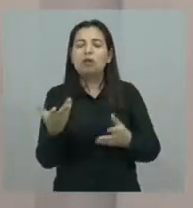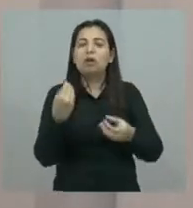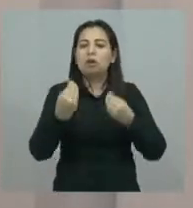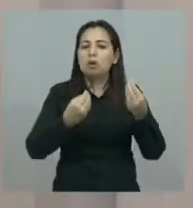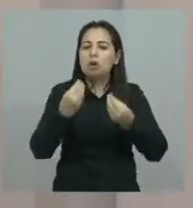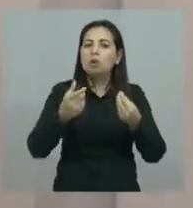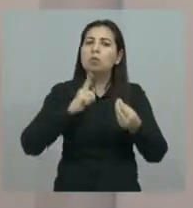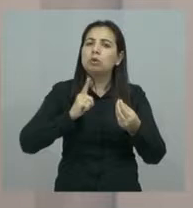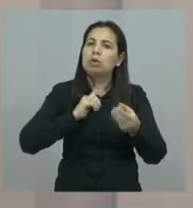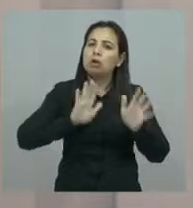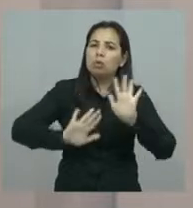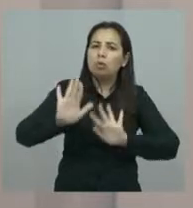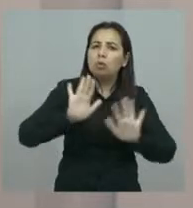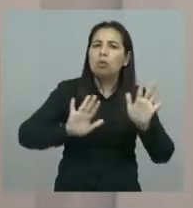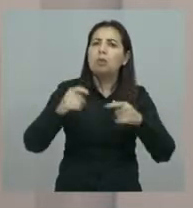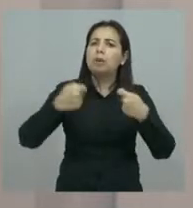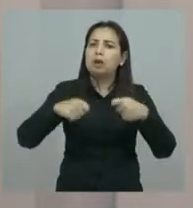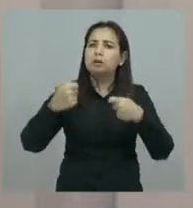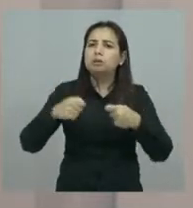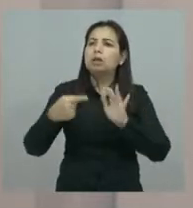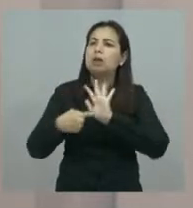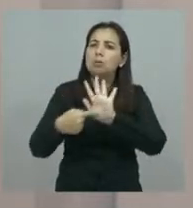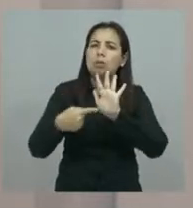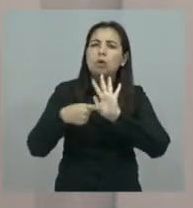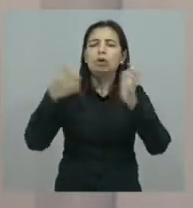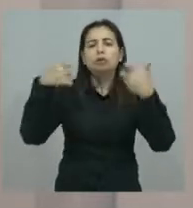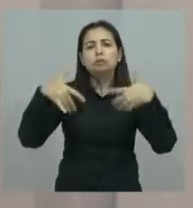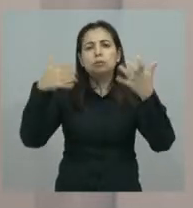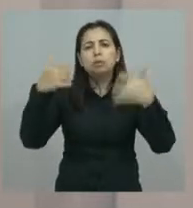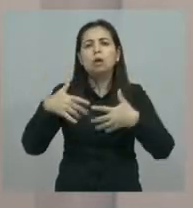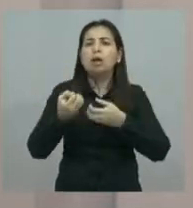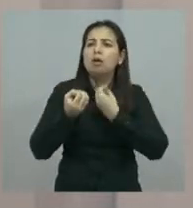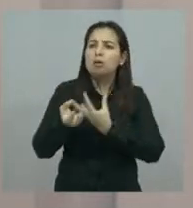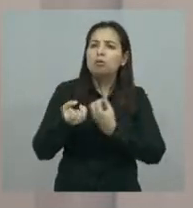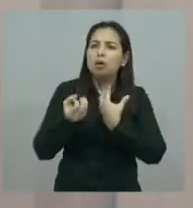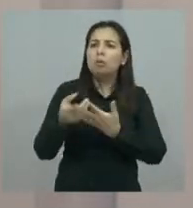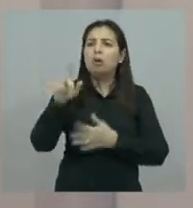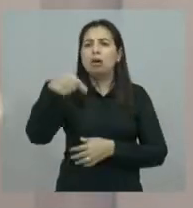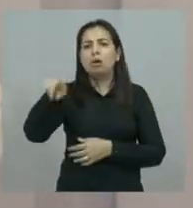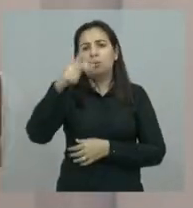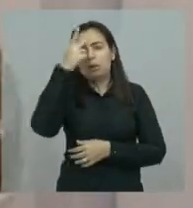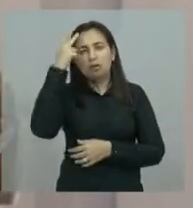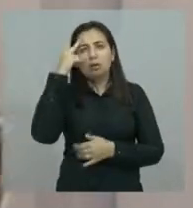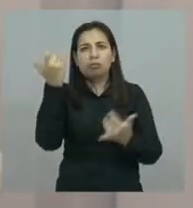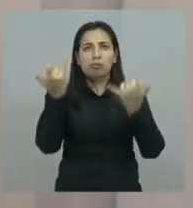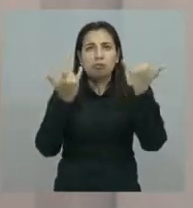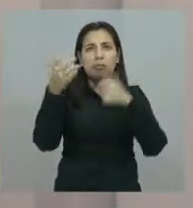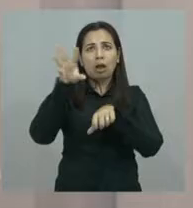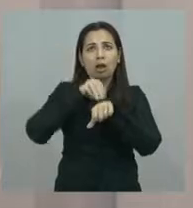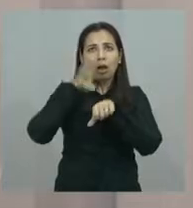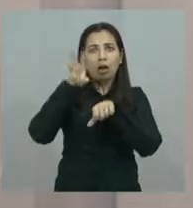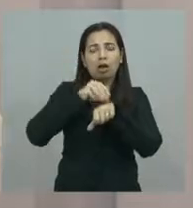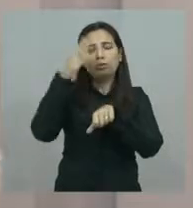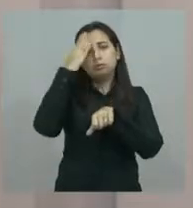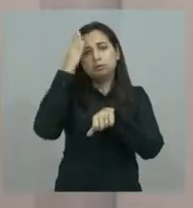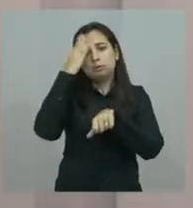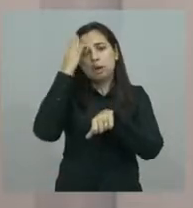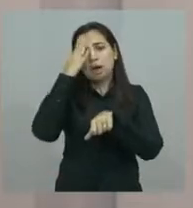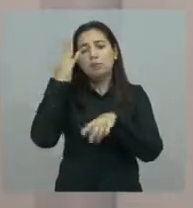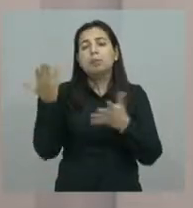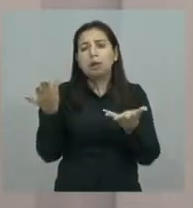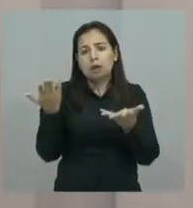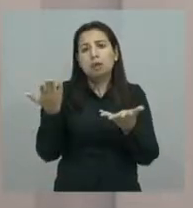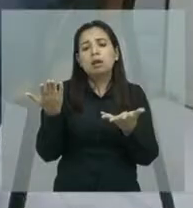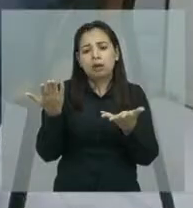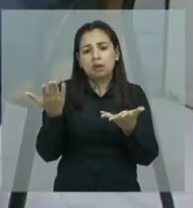estar implementando essas informações para o público em geral, de como a pessoa consegue se